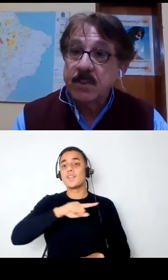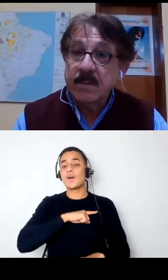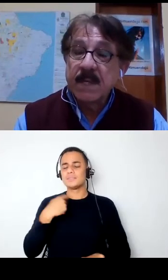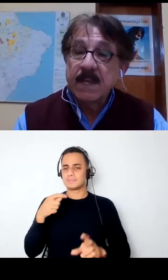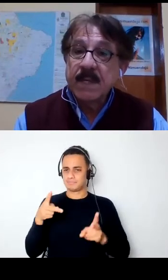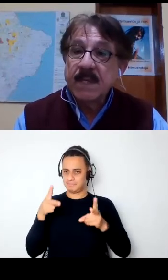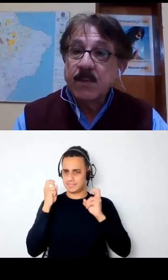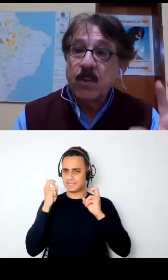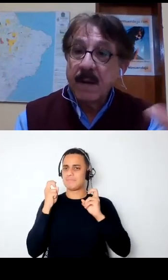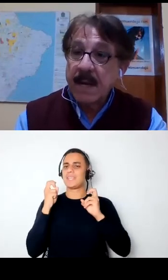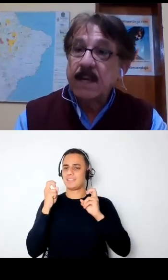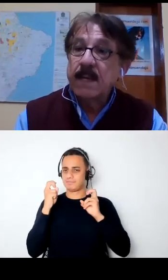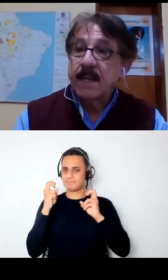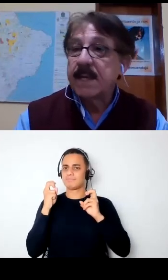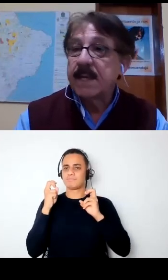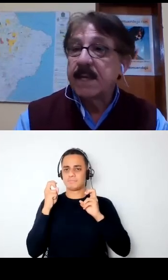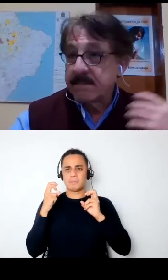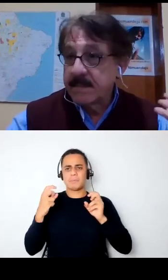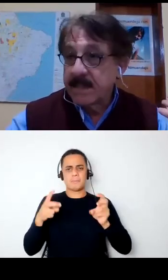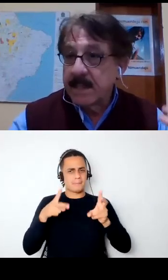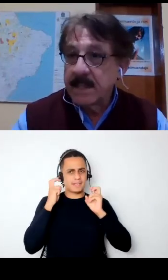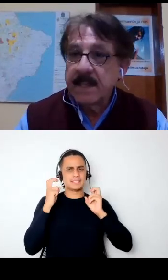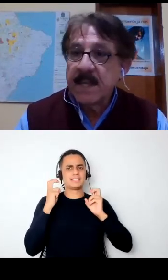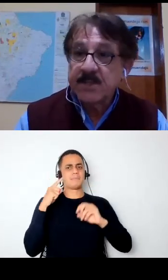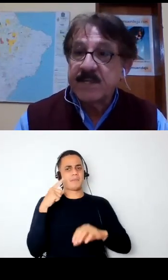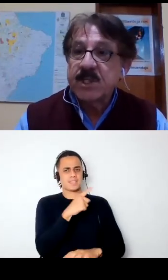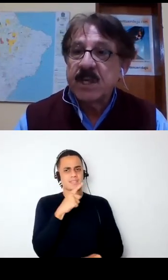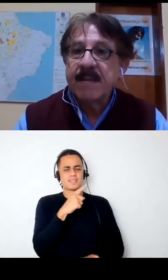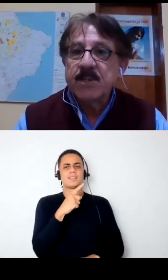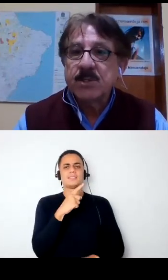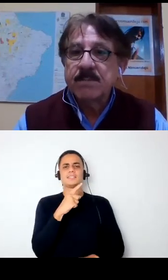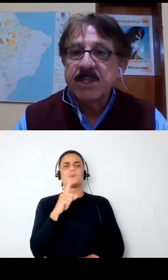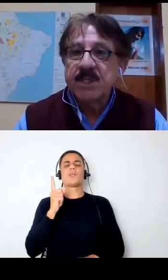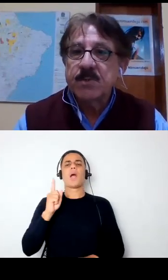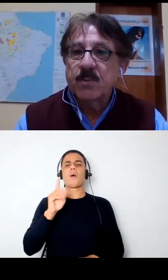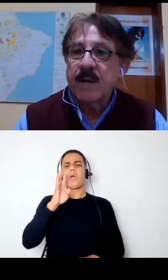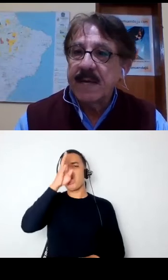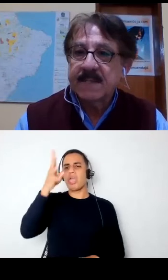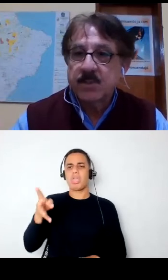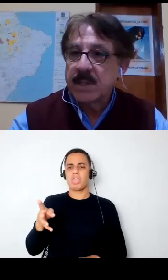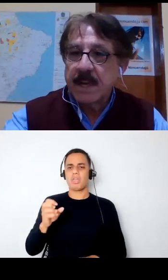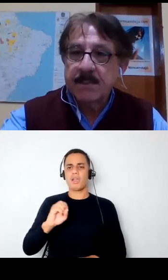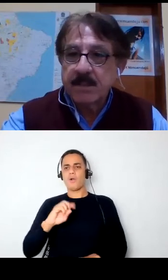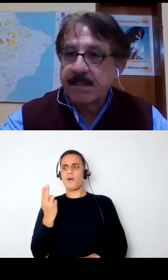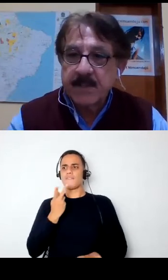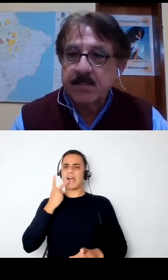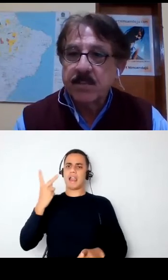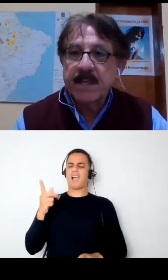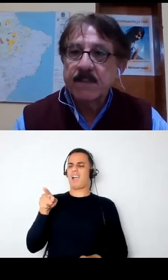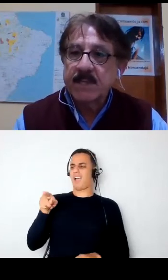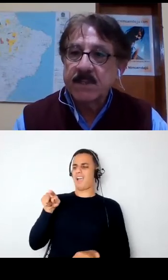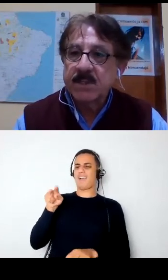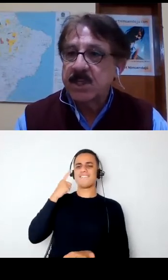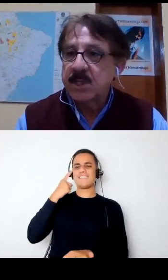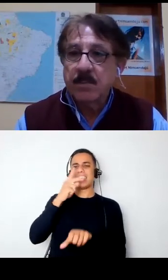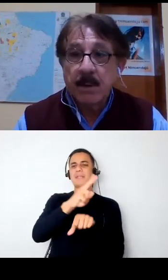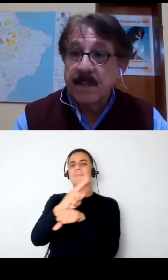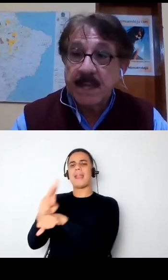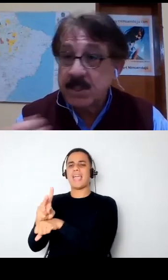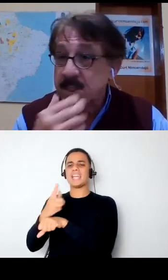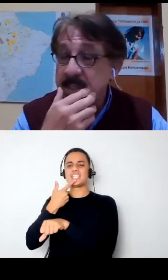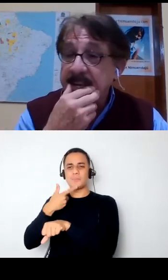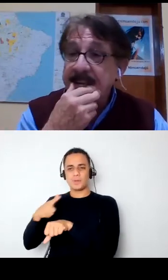do mundo que não vive, nunca fez empréstimo de palavras de outras línguas. Isso é tranquilo. O que eu estou mostrando é que a gente